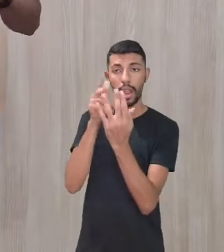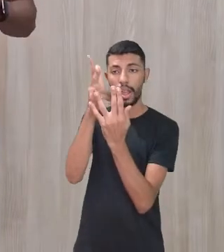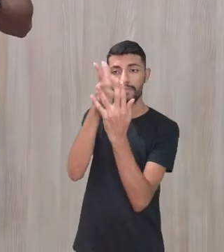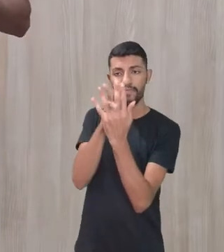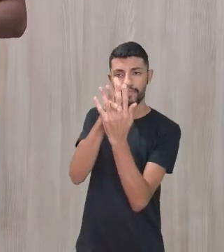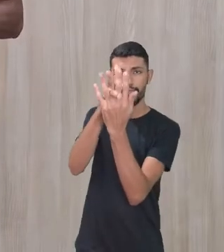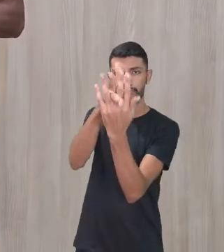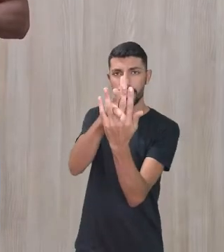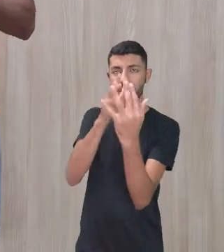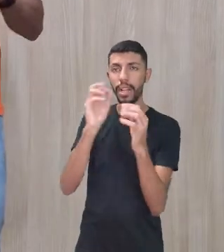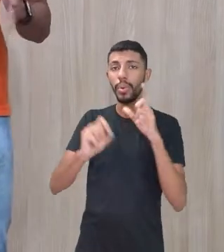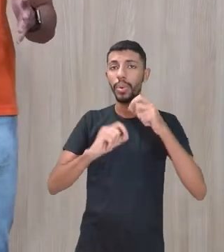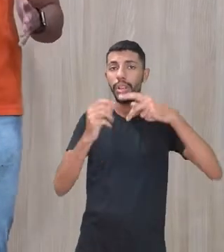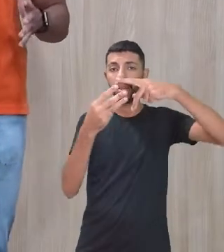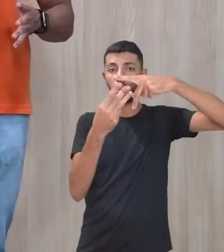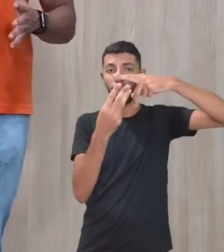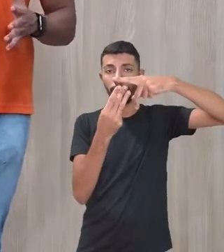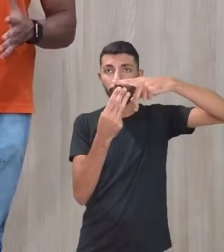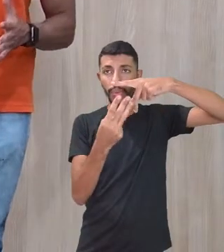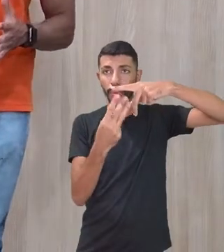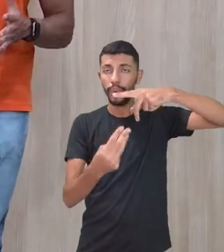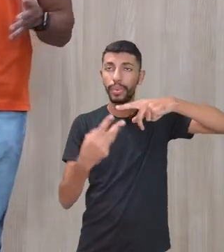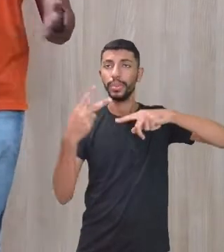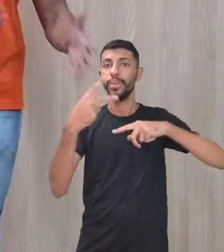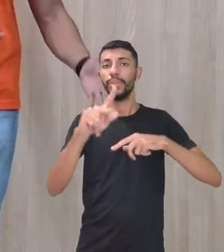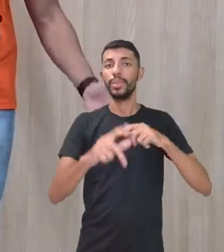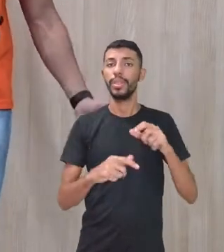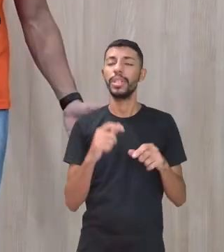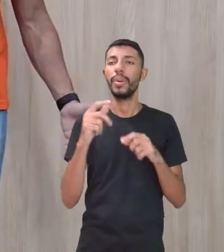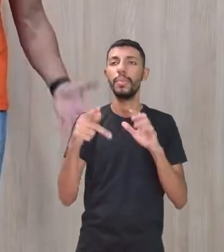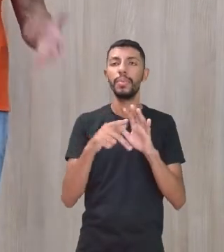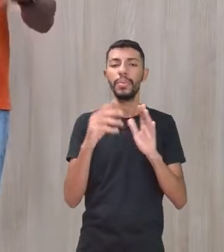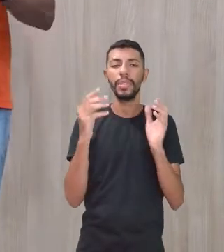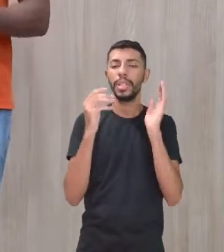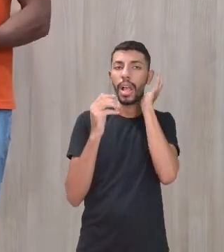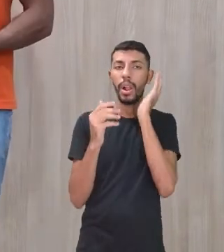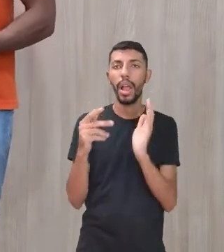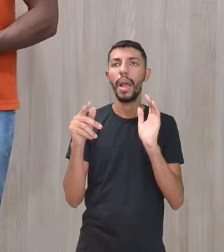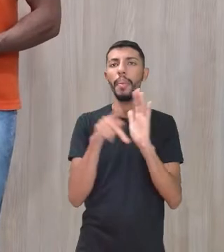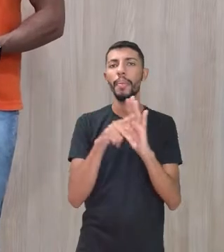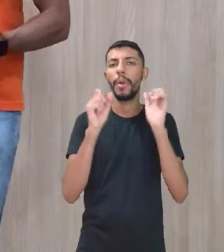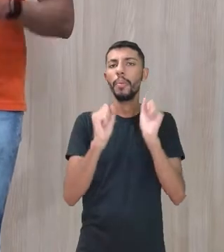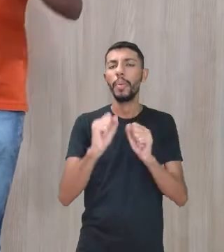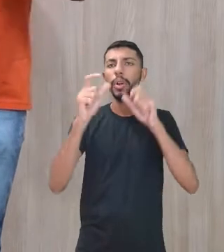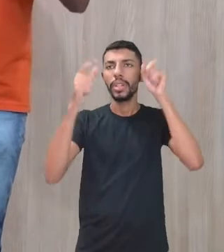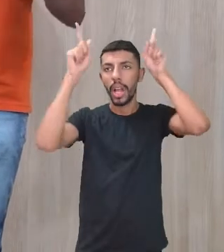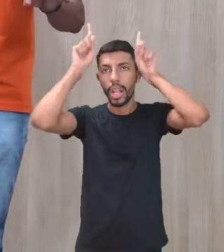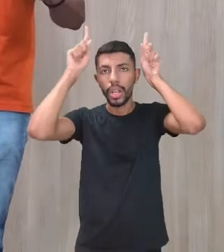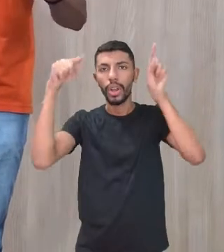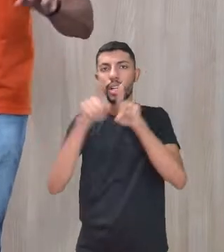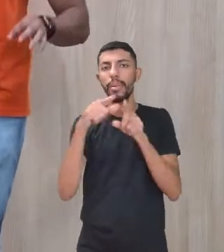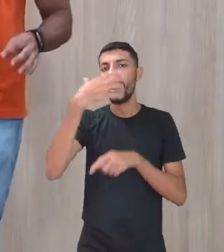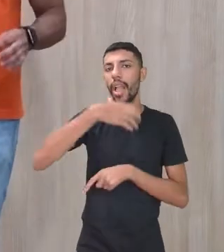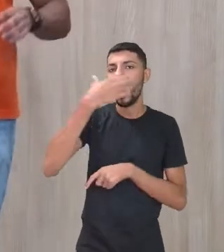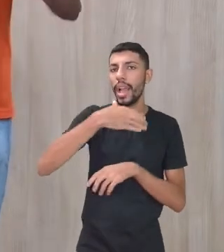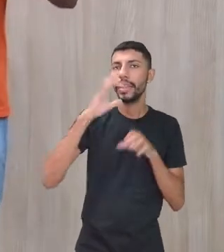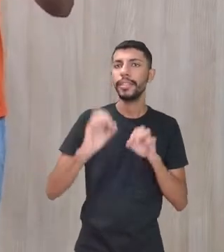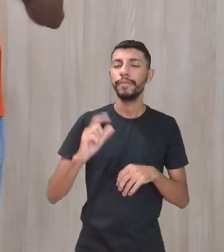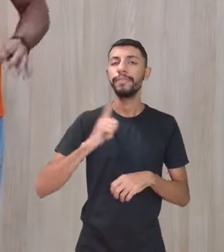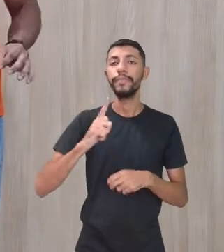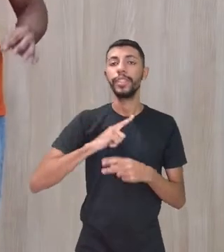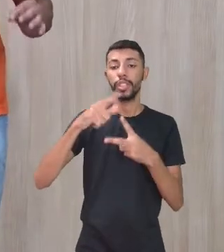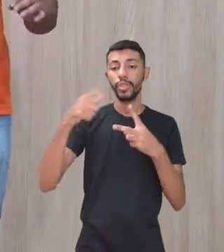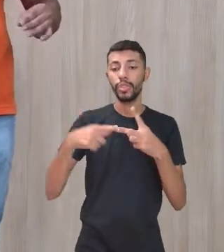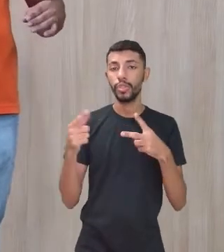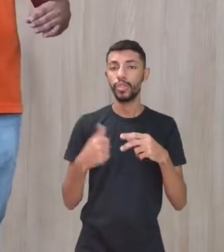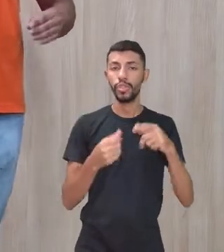QR Code do seu sistema operacional, seja ele Android ou iOS, tá? Tem os 2 QR Codes aí que Billy Jean